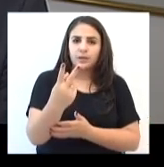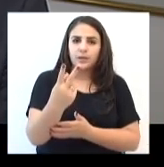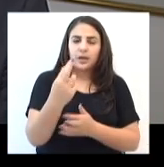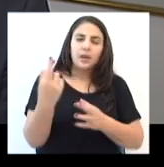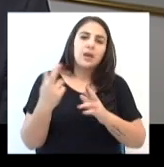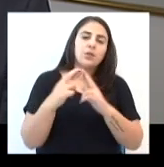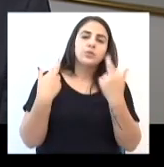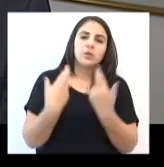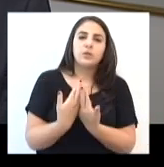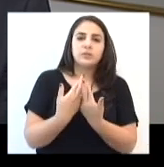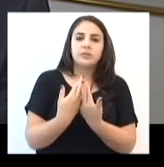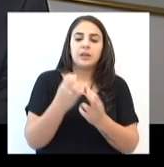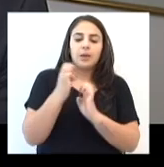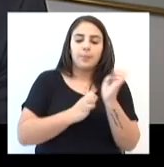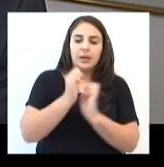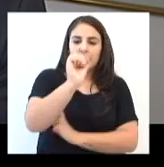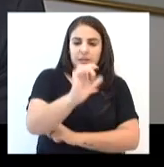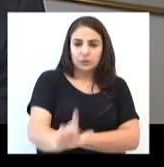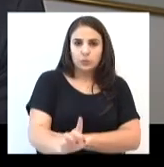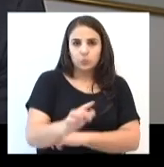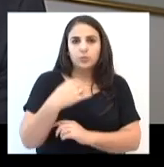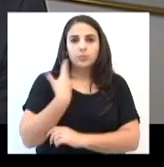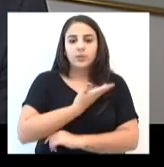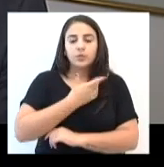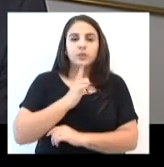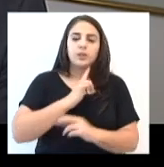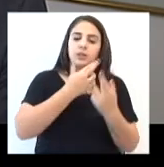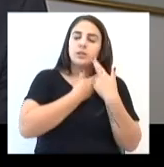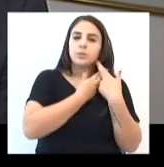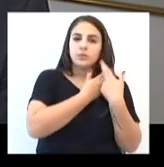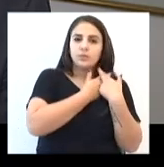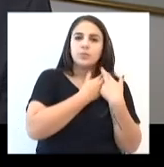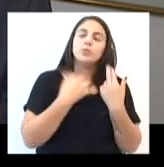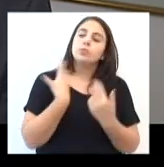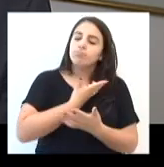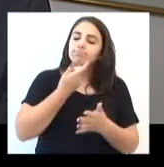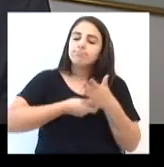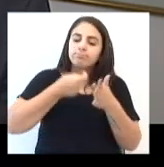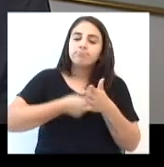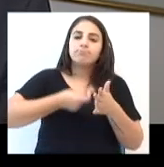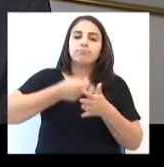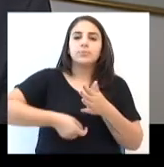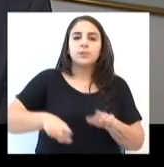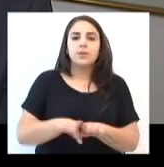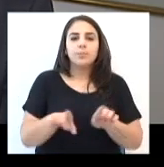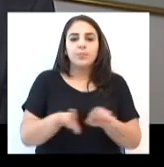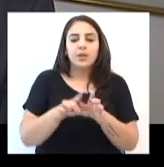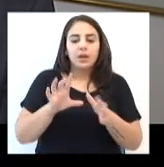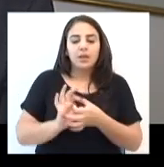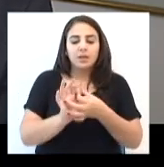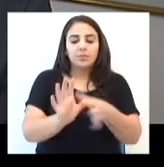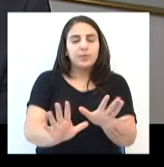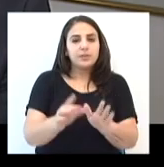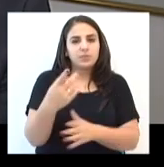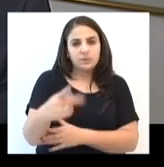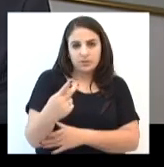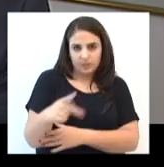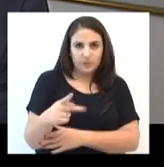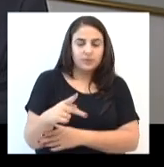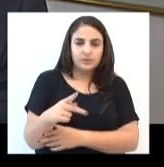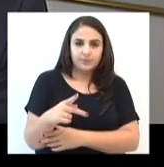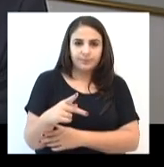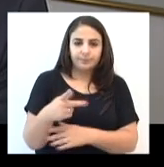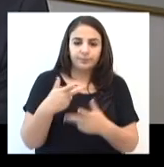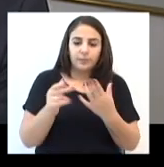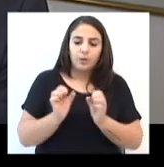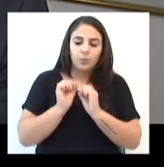é responsável por essa linha, que tem a concessão desse trajeto. Nós estamos muito otimistas, né, que tanto com a aprovação dessa medida provisória